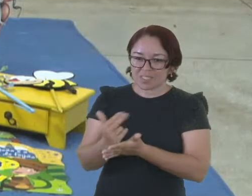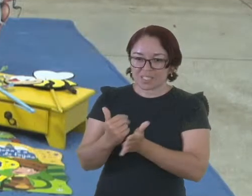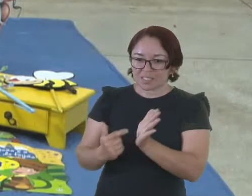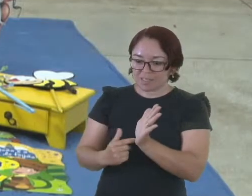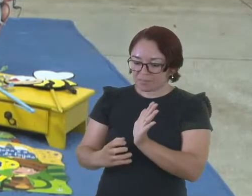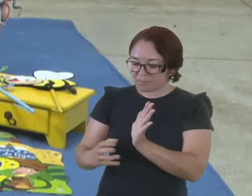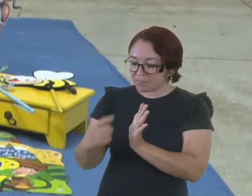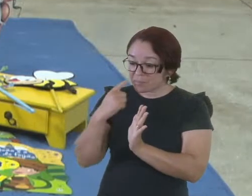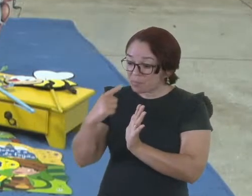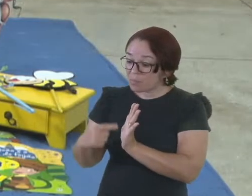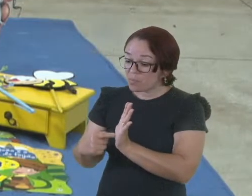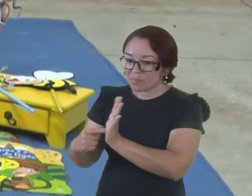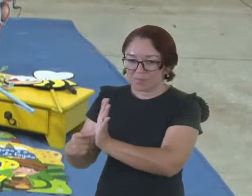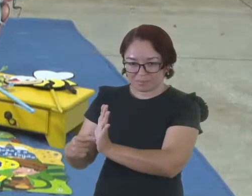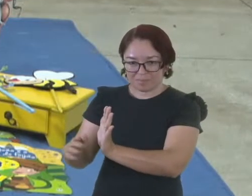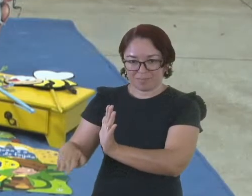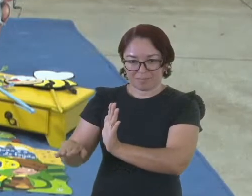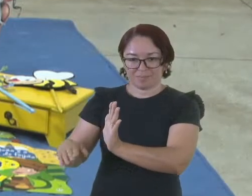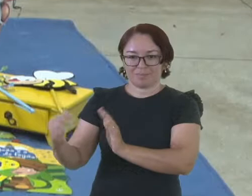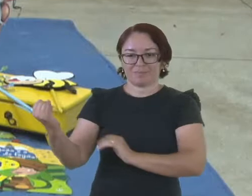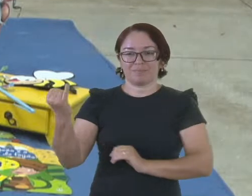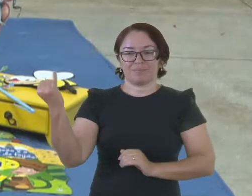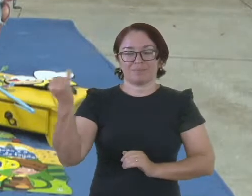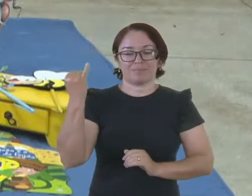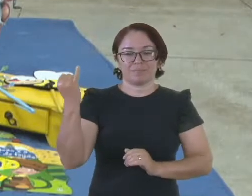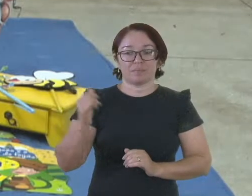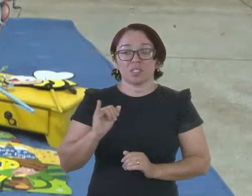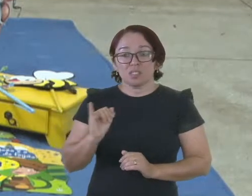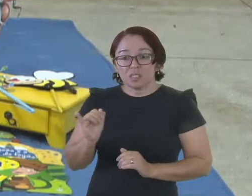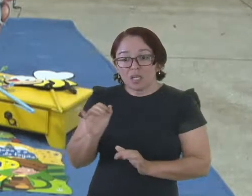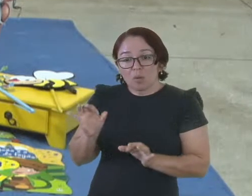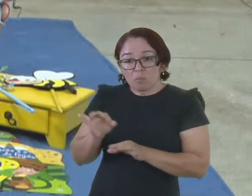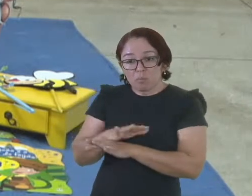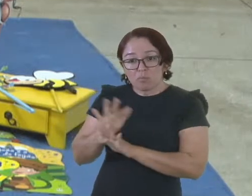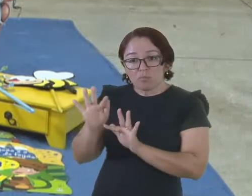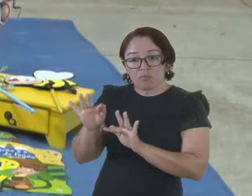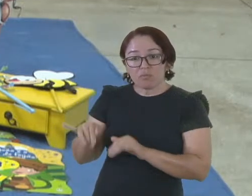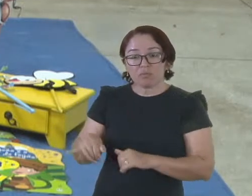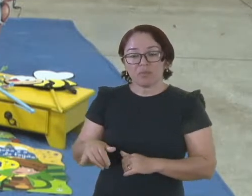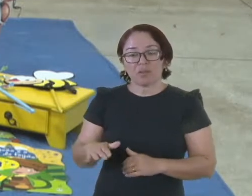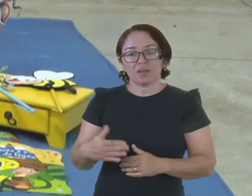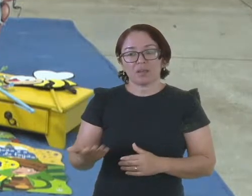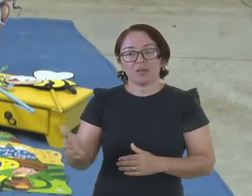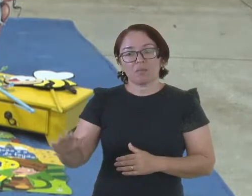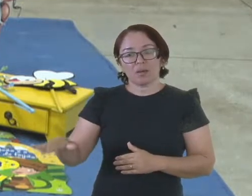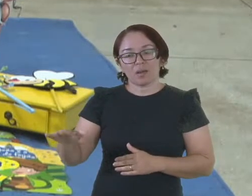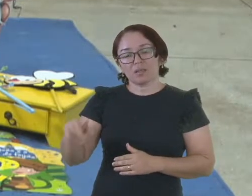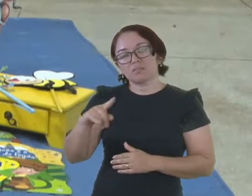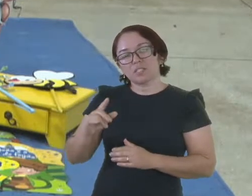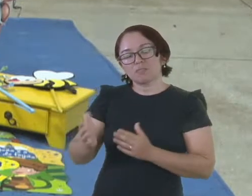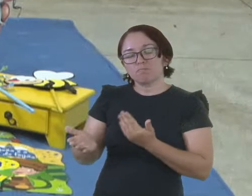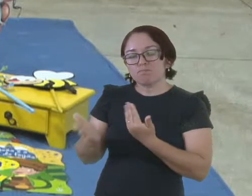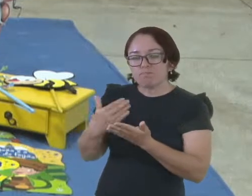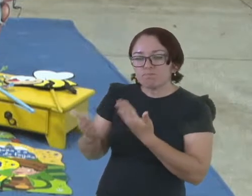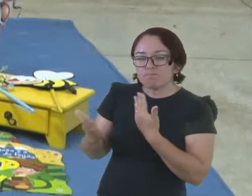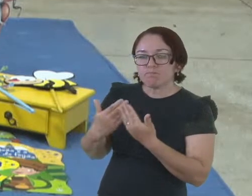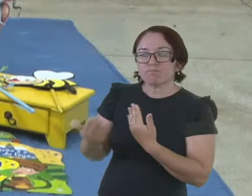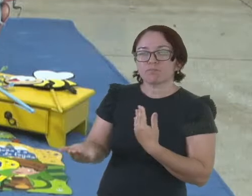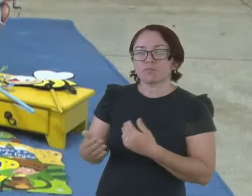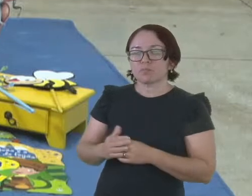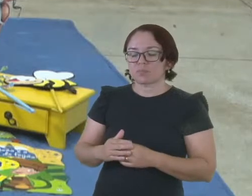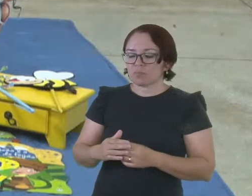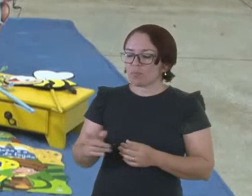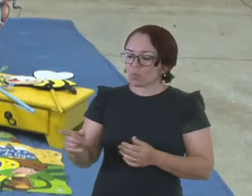criança. Depois de fazer a contação de história, você vai conversar com a sua criança. O porquê ela escolheu